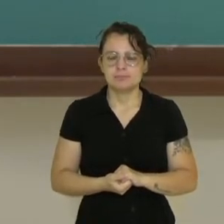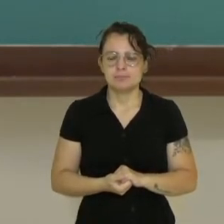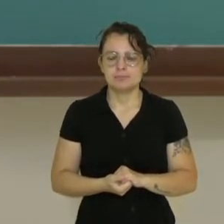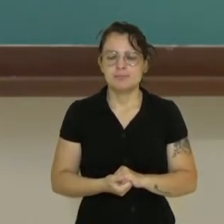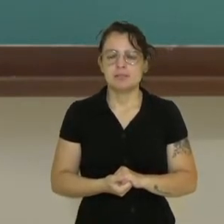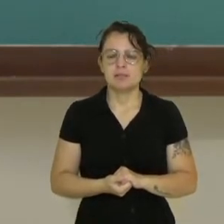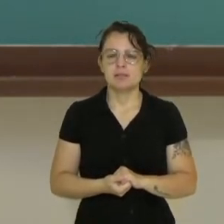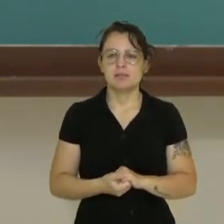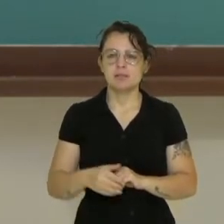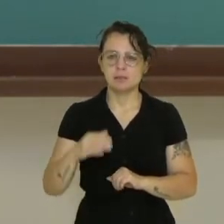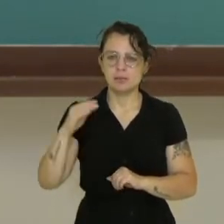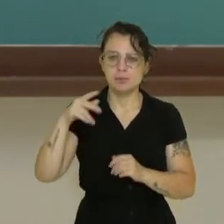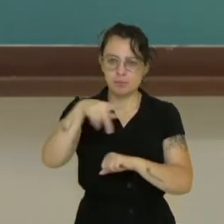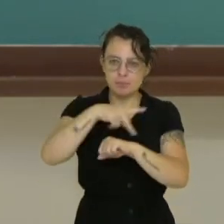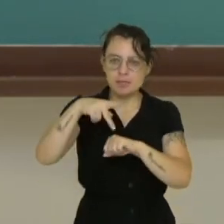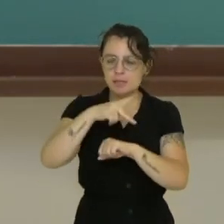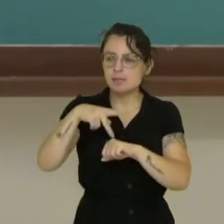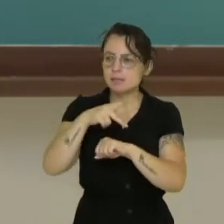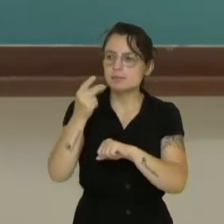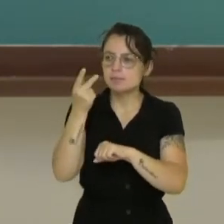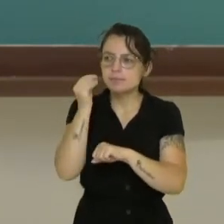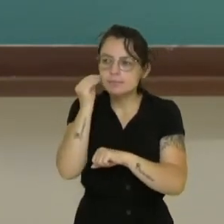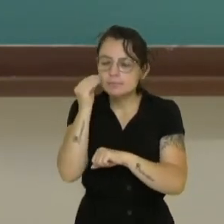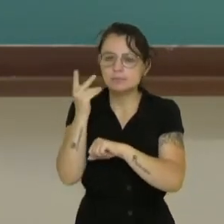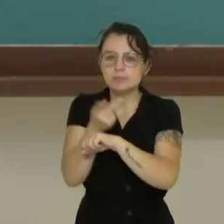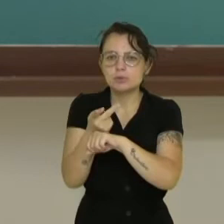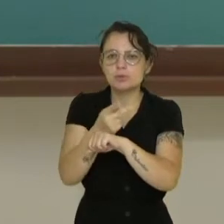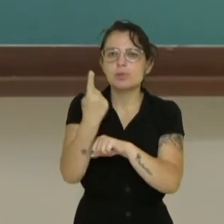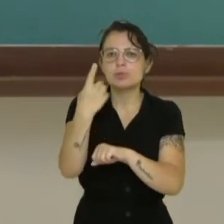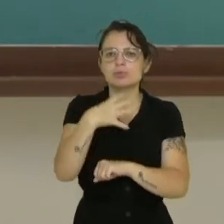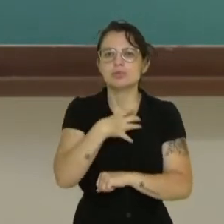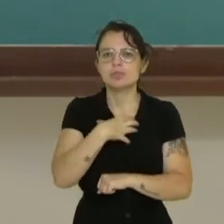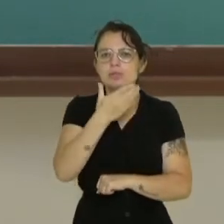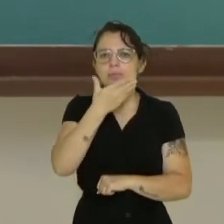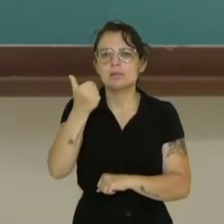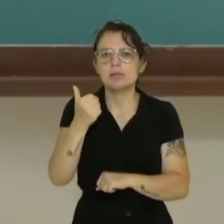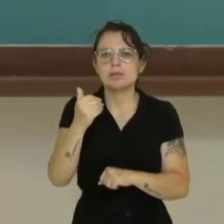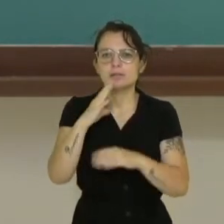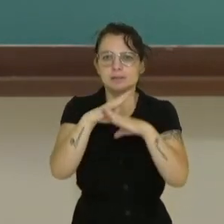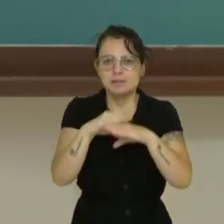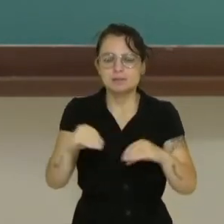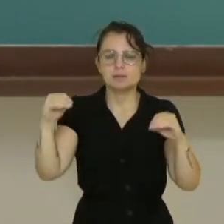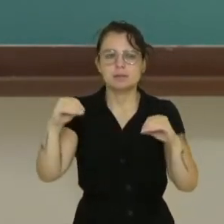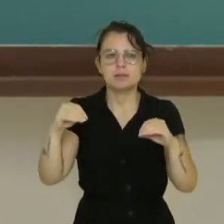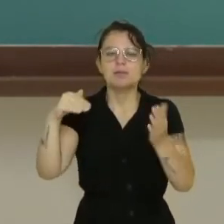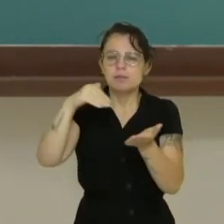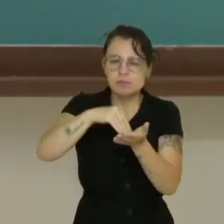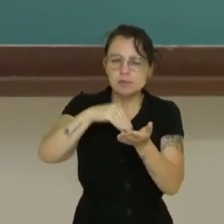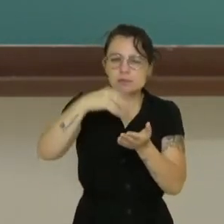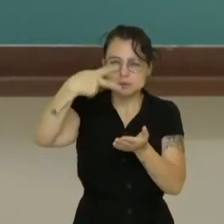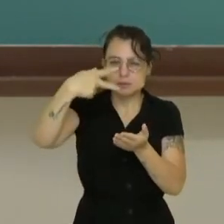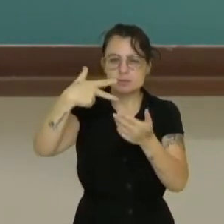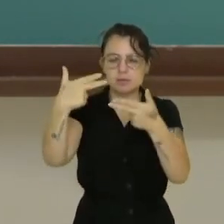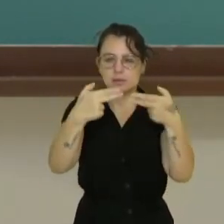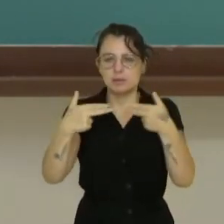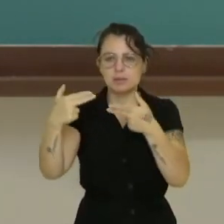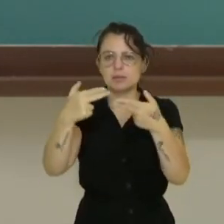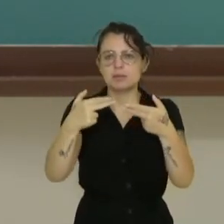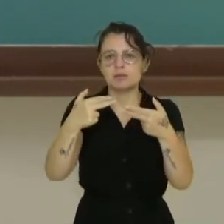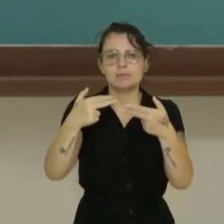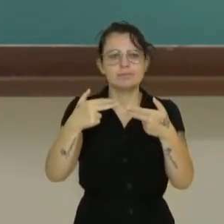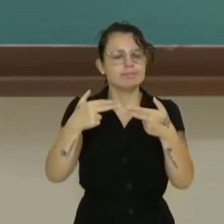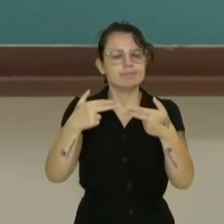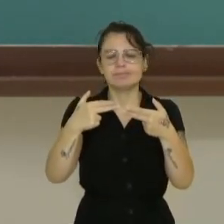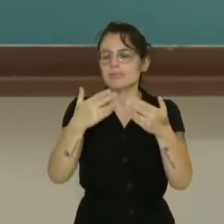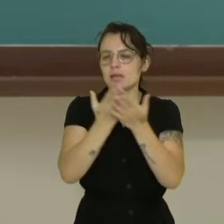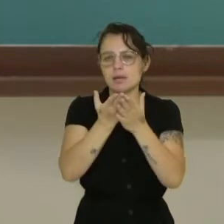buscaram uma saída melhor. E não é à toa que desde o final da Segunda Guerra Mundial, nunca mais aconteceu